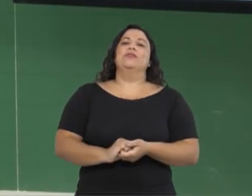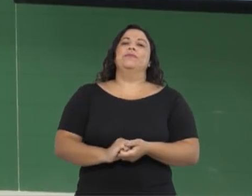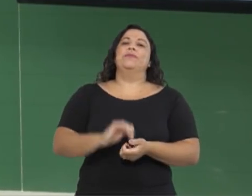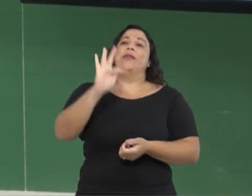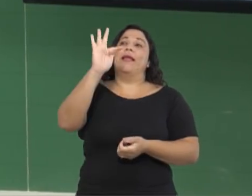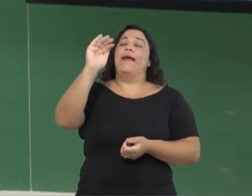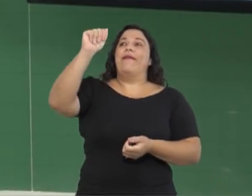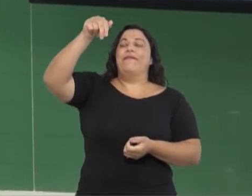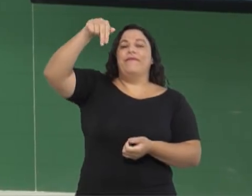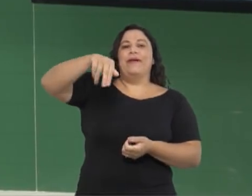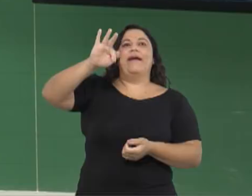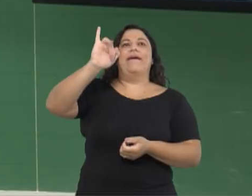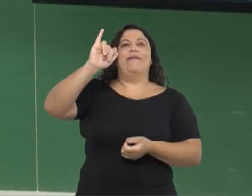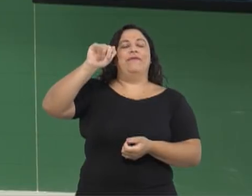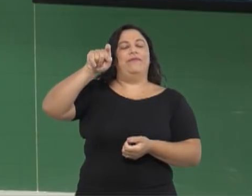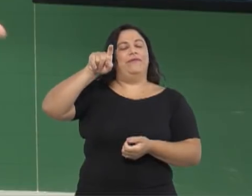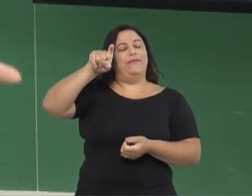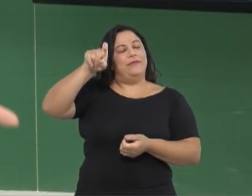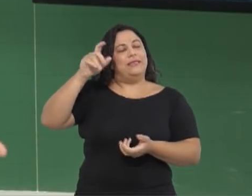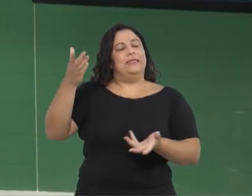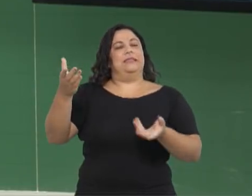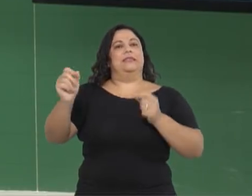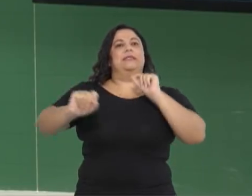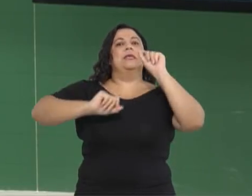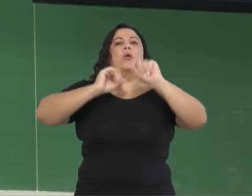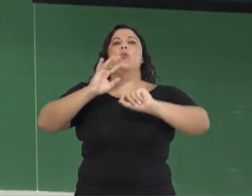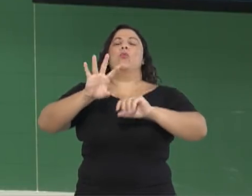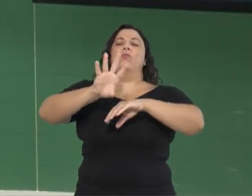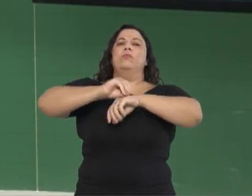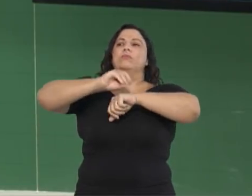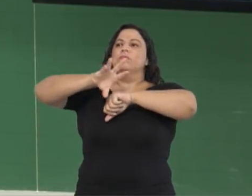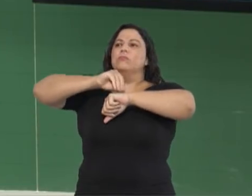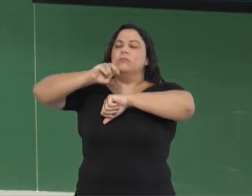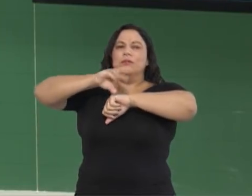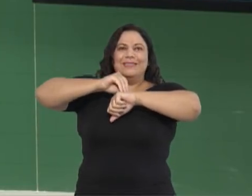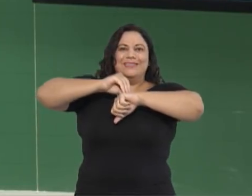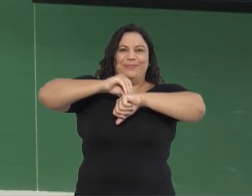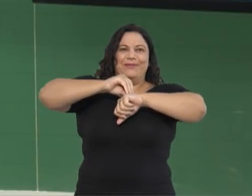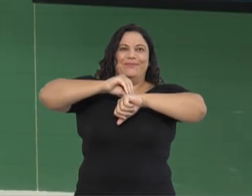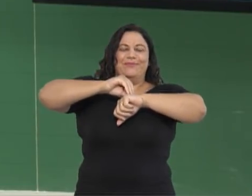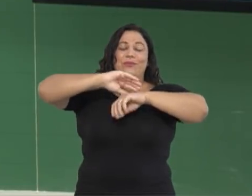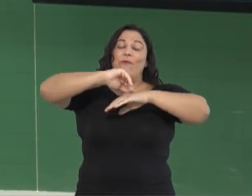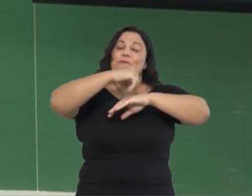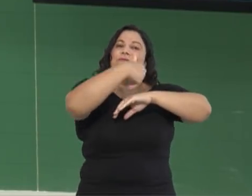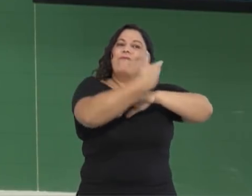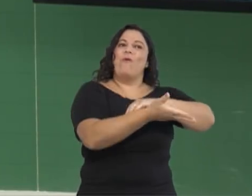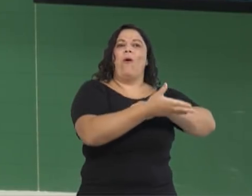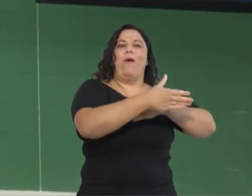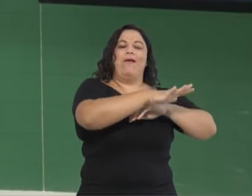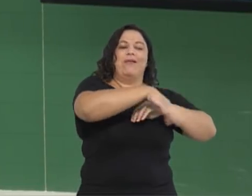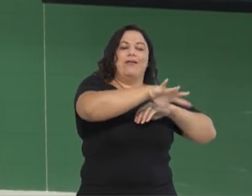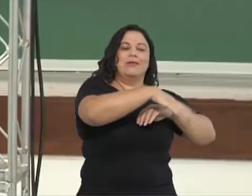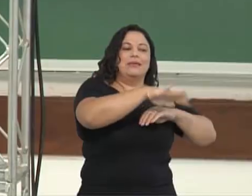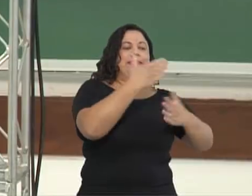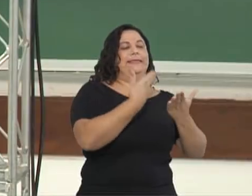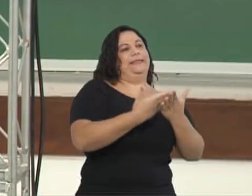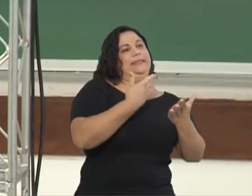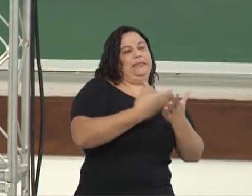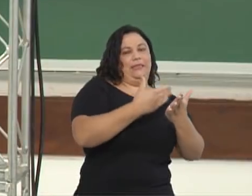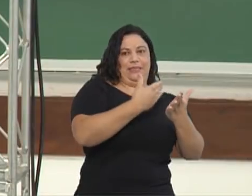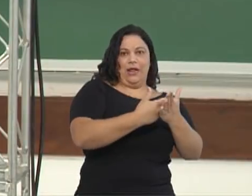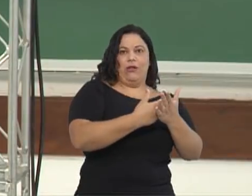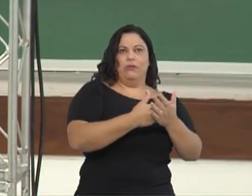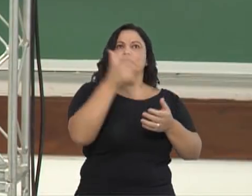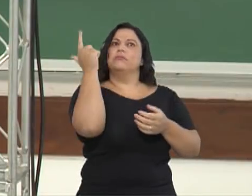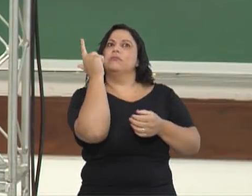um conhecimento que você tem fora da sala de aula e que você consegue passar para